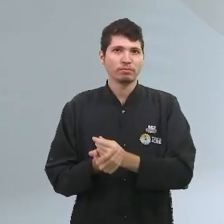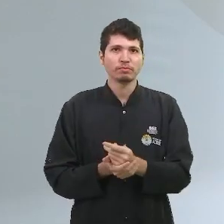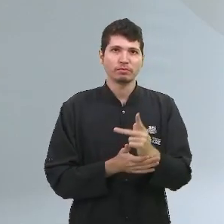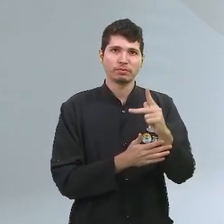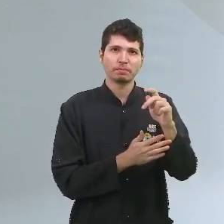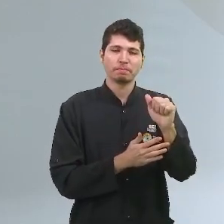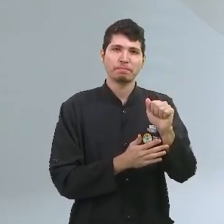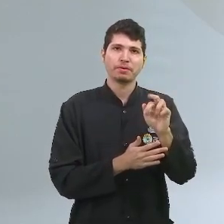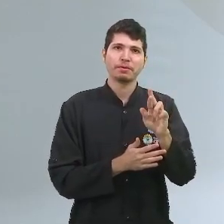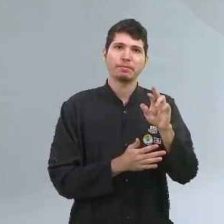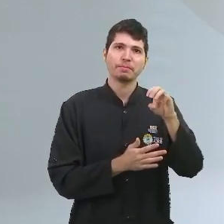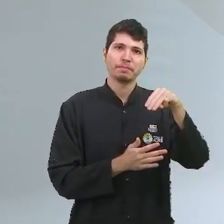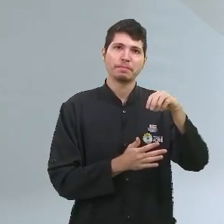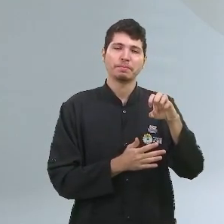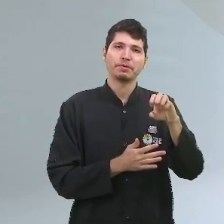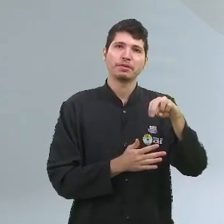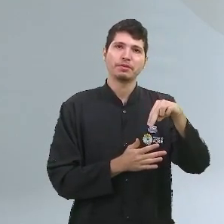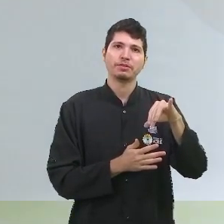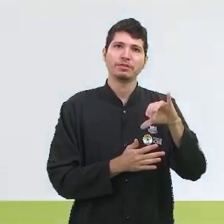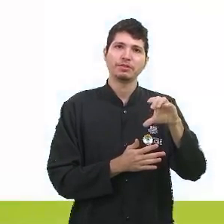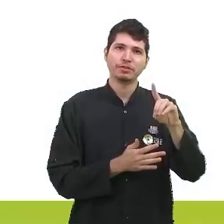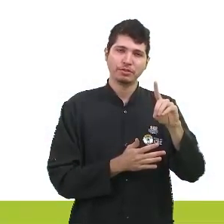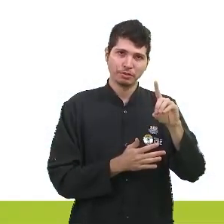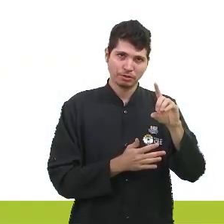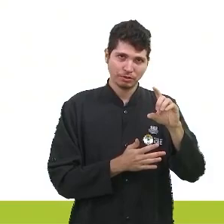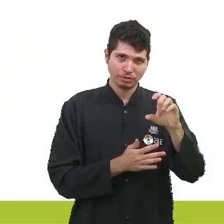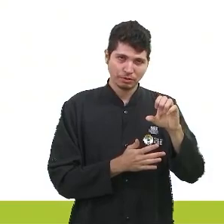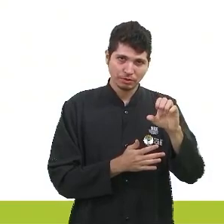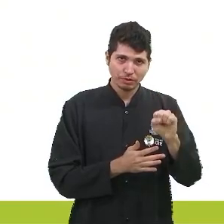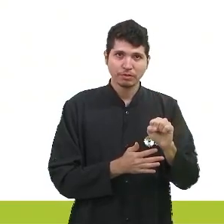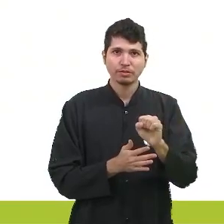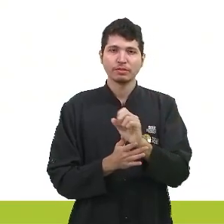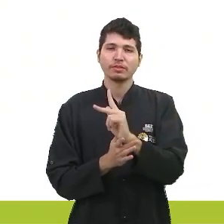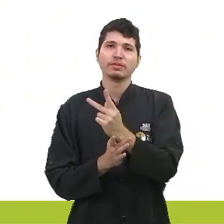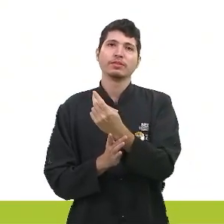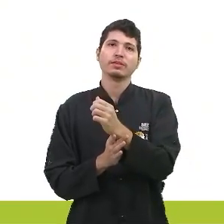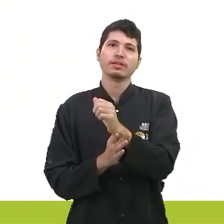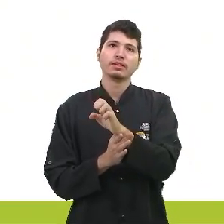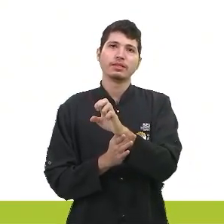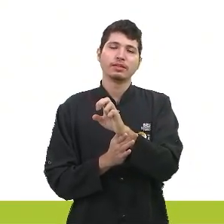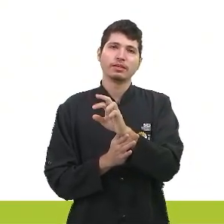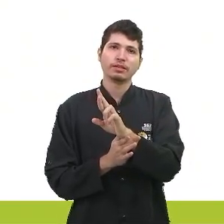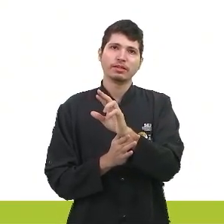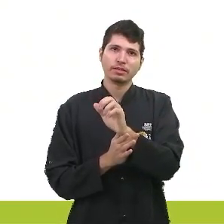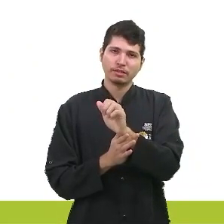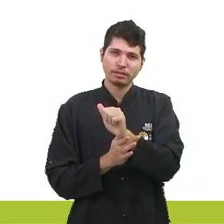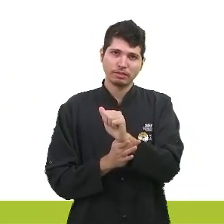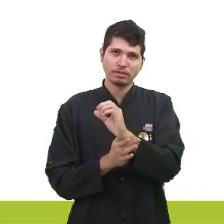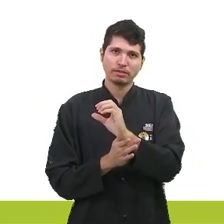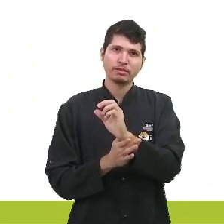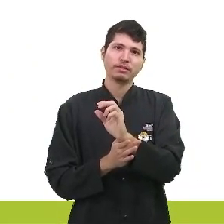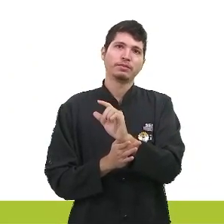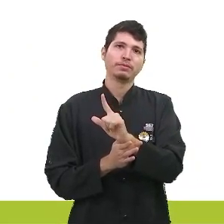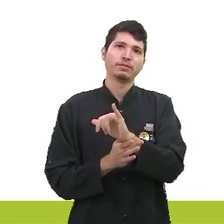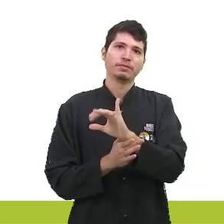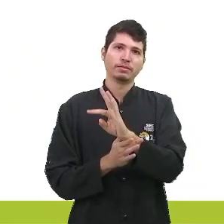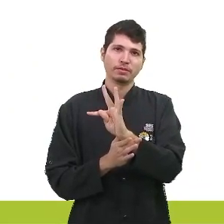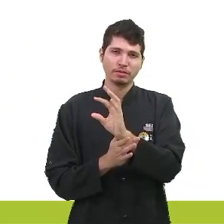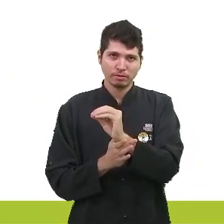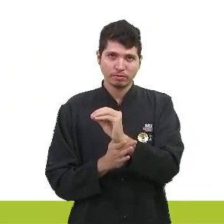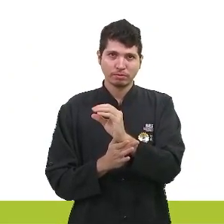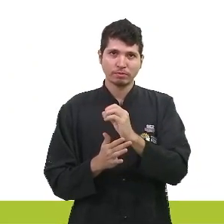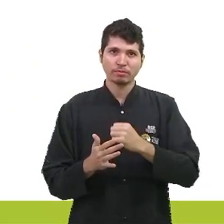eleia Heráclito de Éfeso refletiram sobre o se e o Devi aquela questão de que